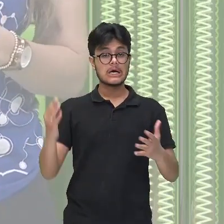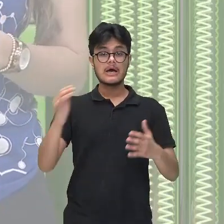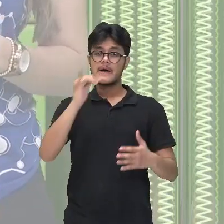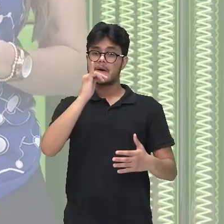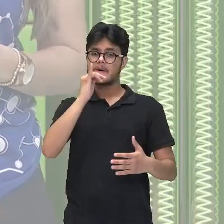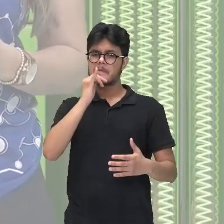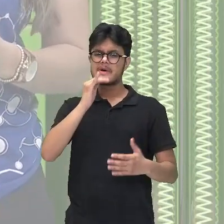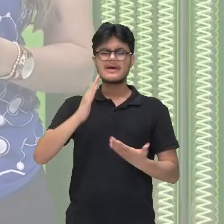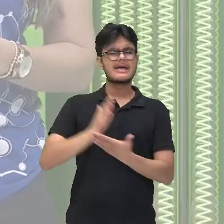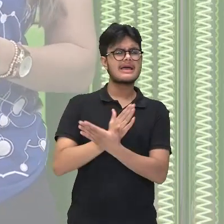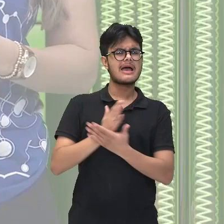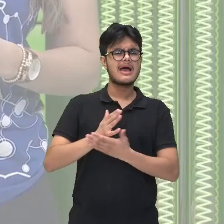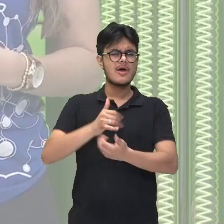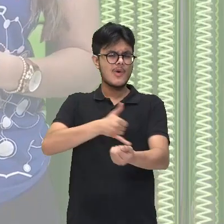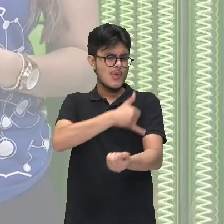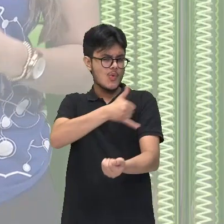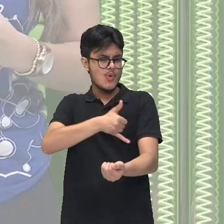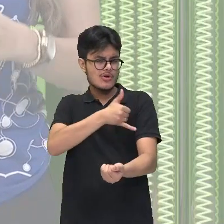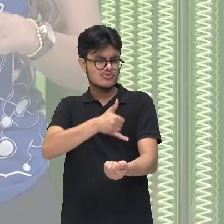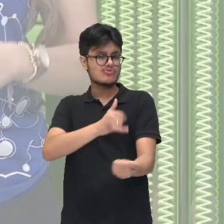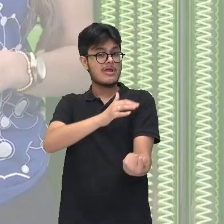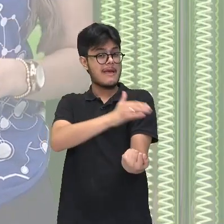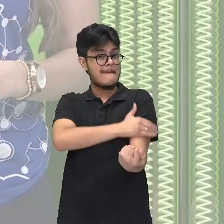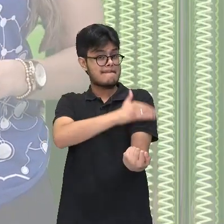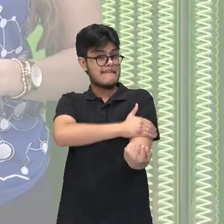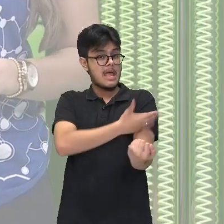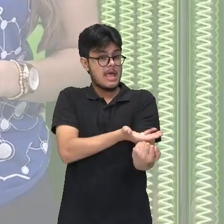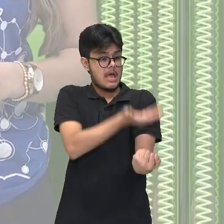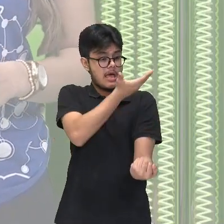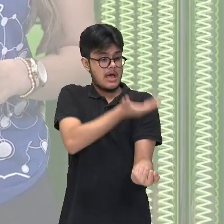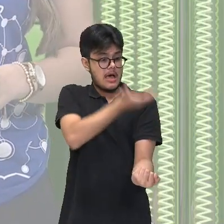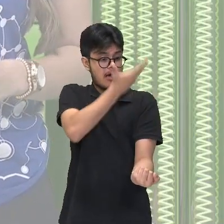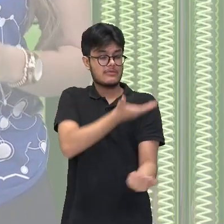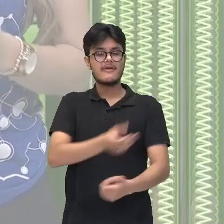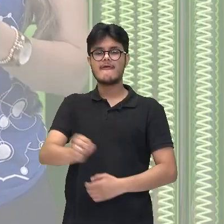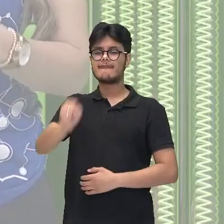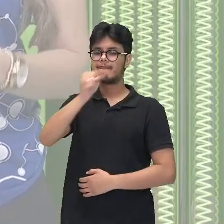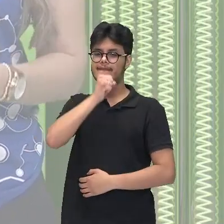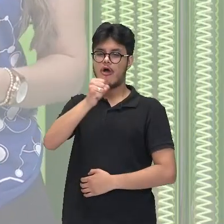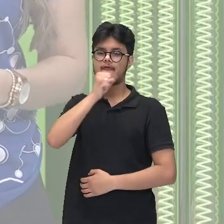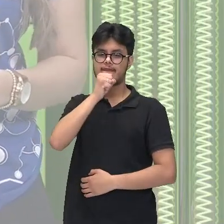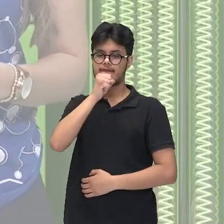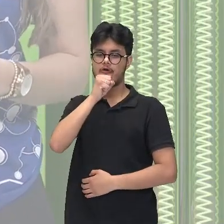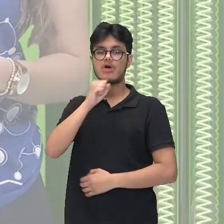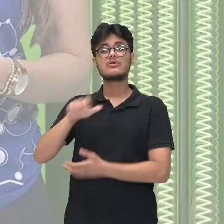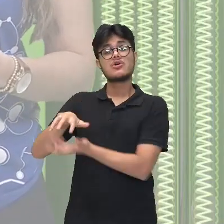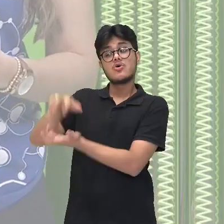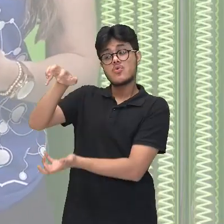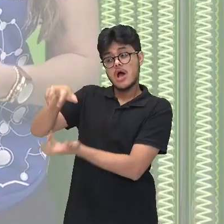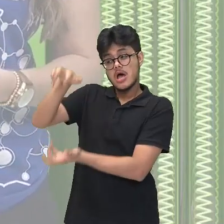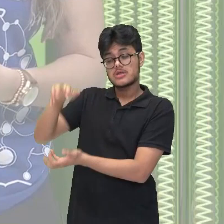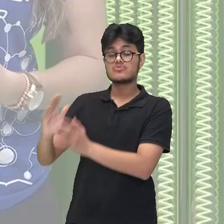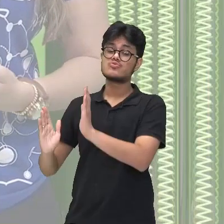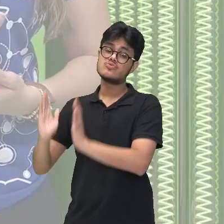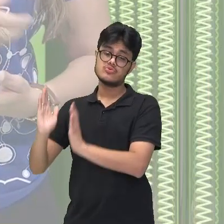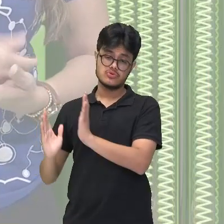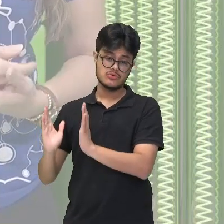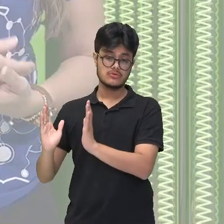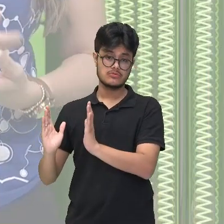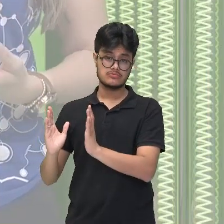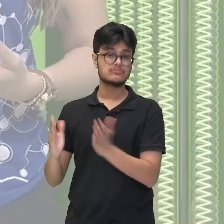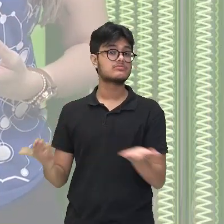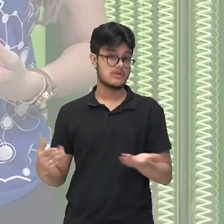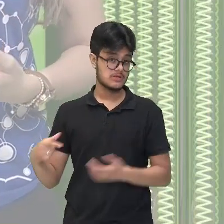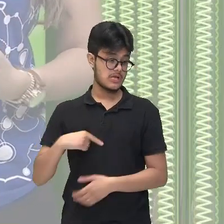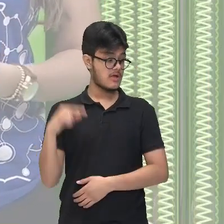de colesterol alto, de pressão alta, normalmente aparecem na fase adulta como consequência